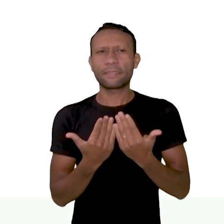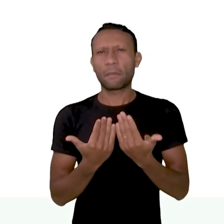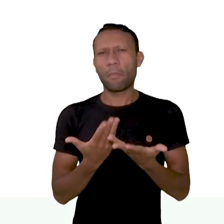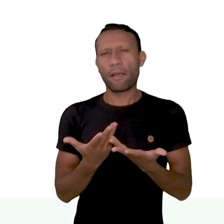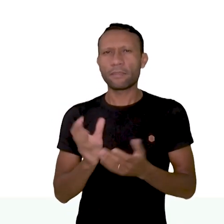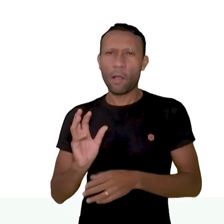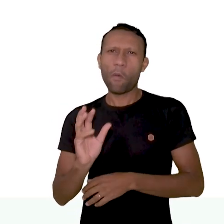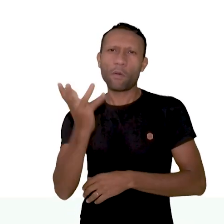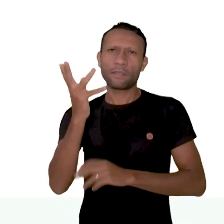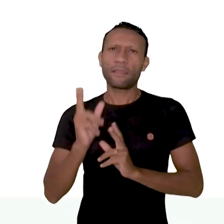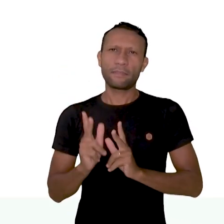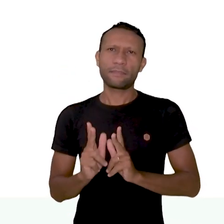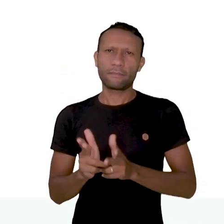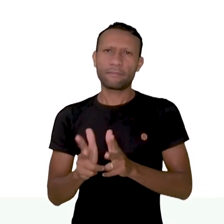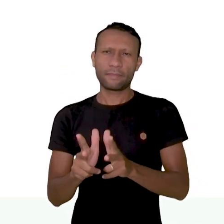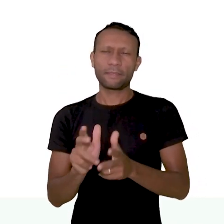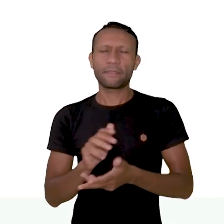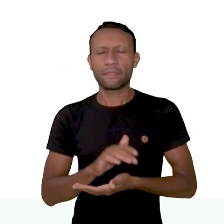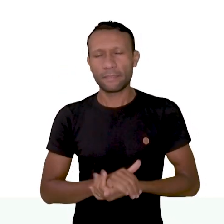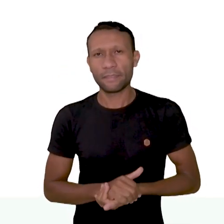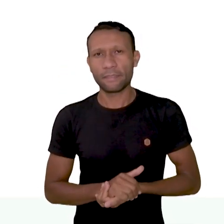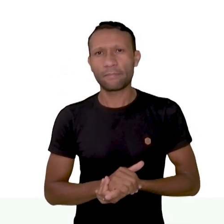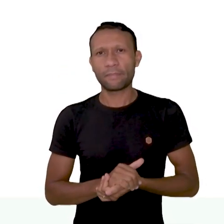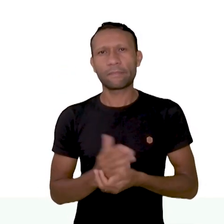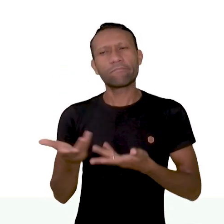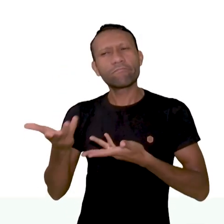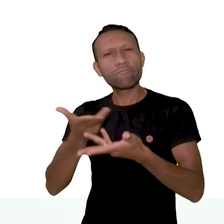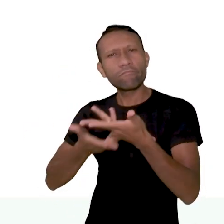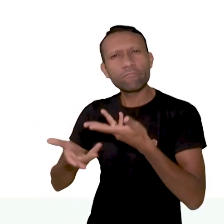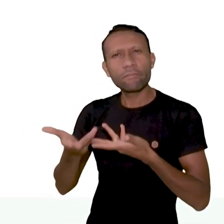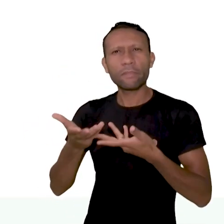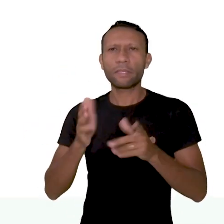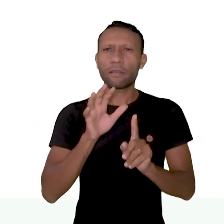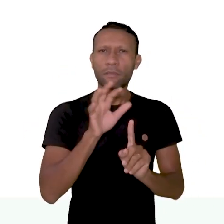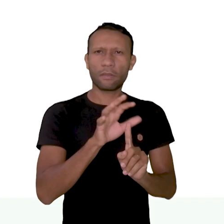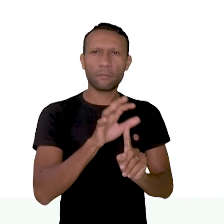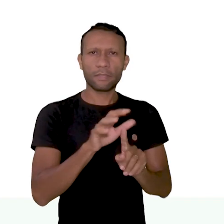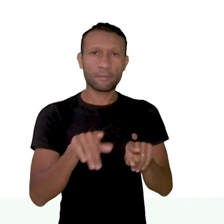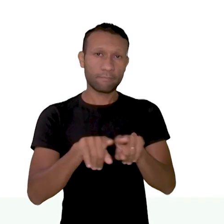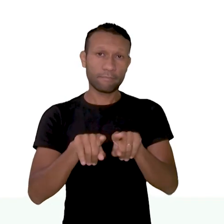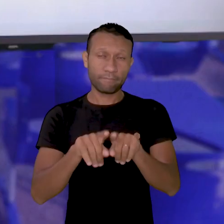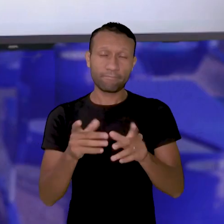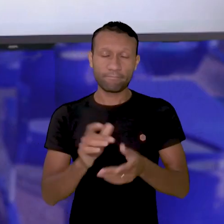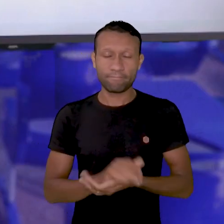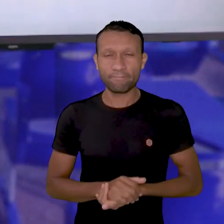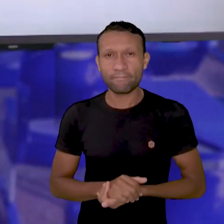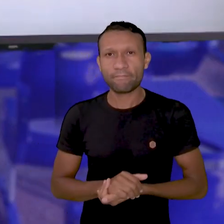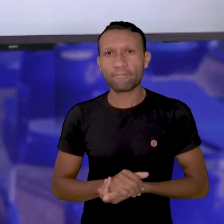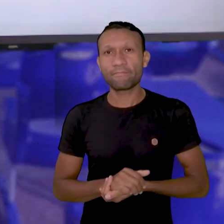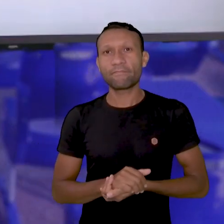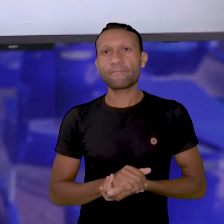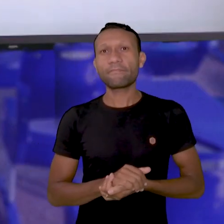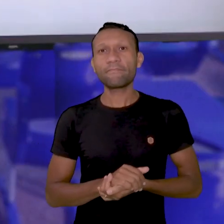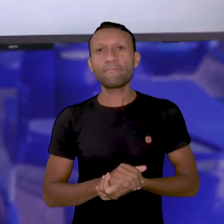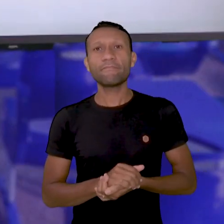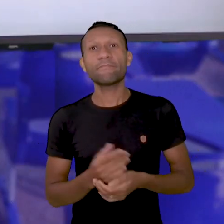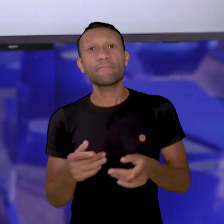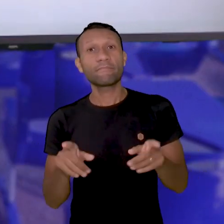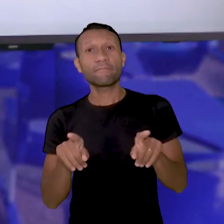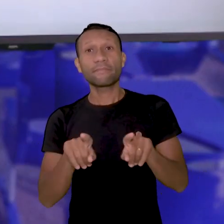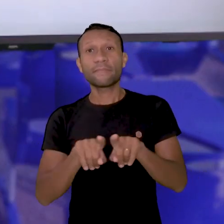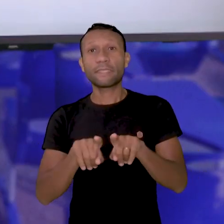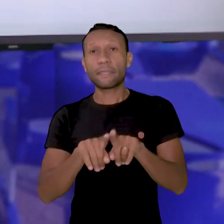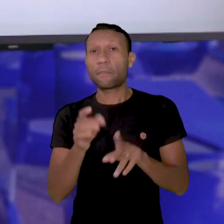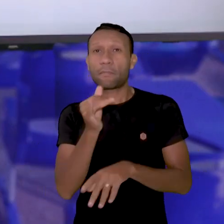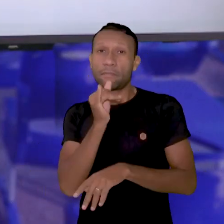geralmente acontece bastante. Essa troca tanto de persuasão quanto de argumentação, tá ok? A gente tem aqui